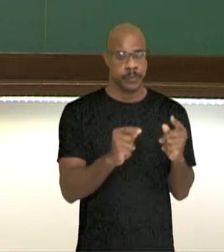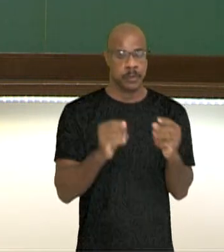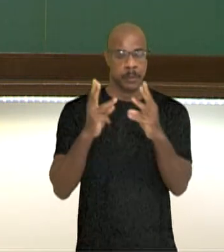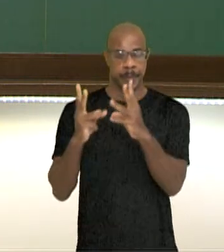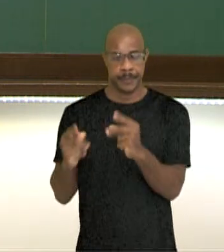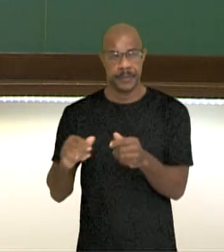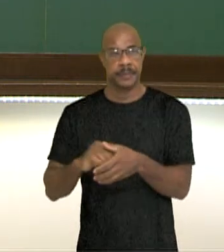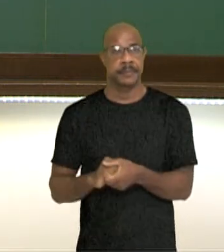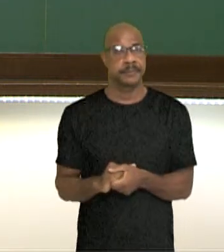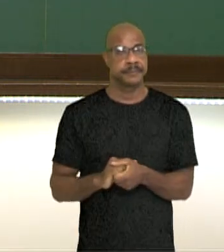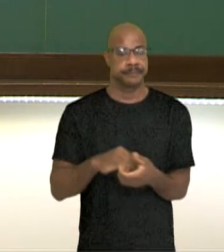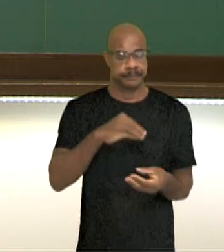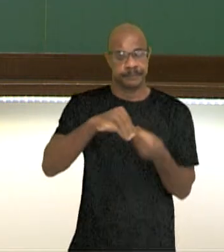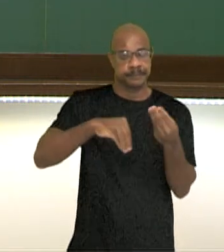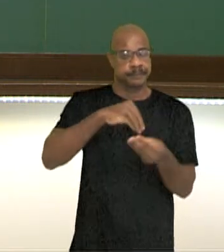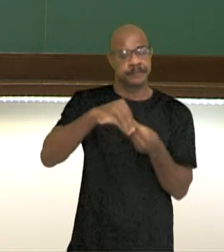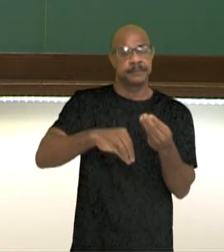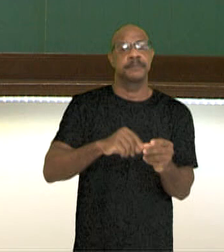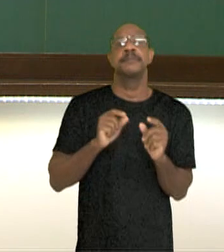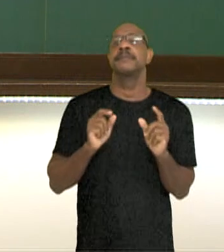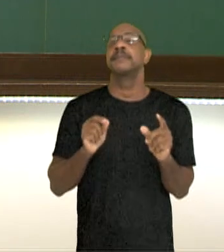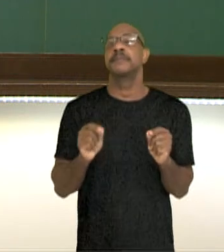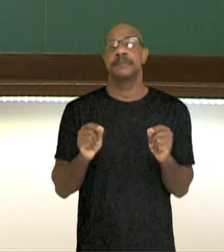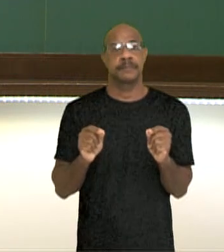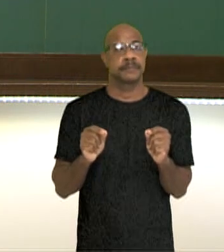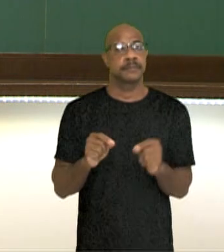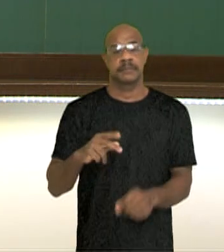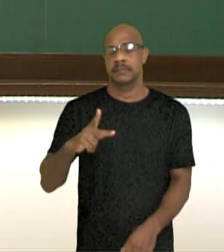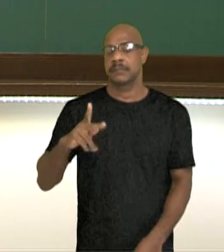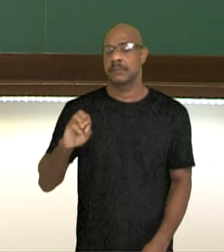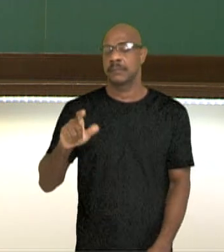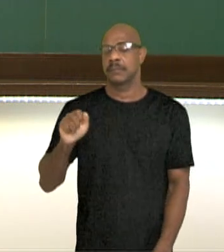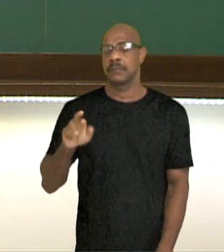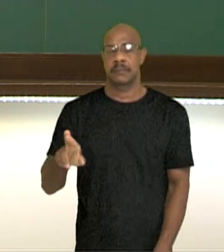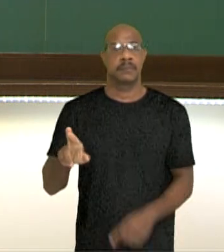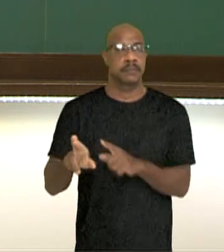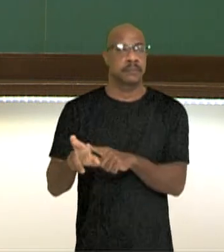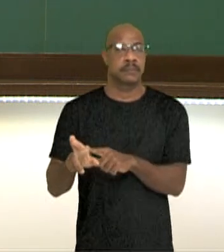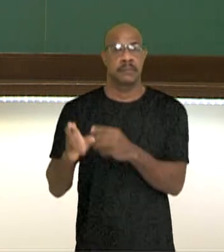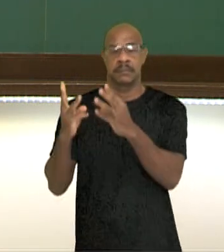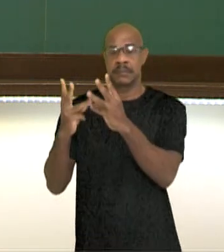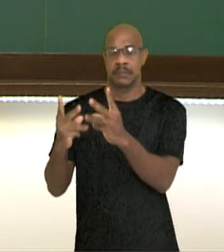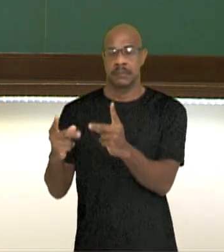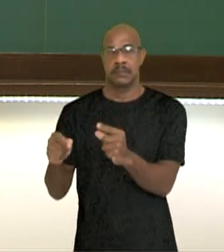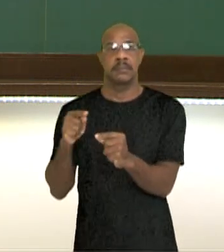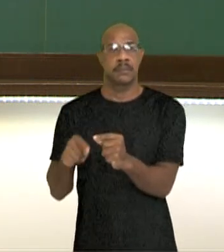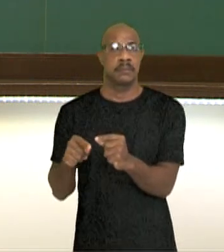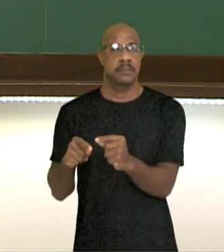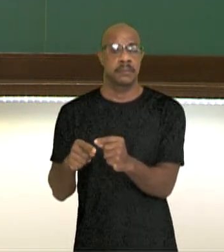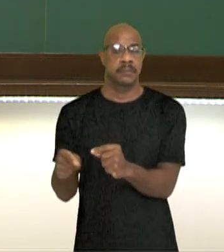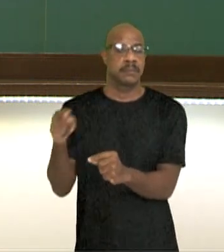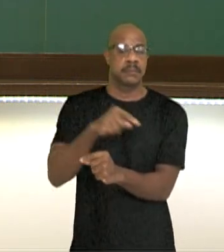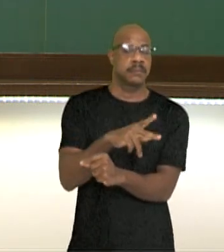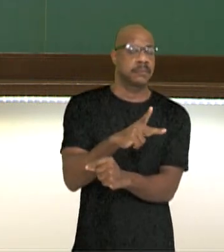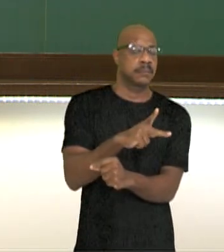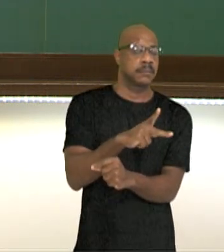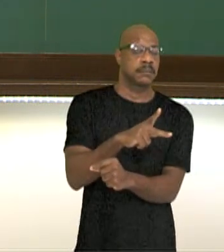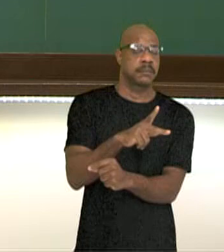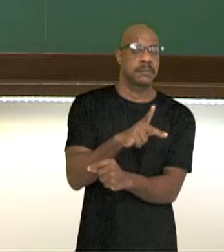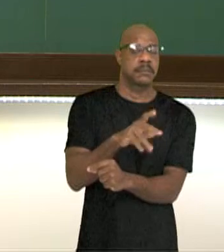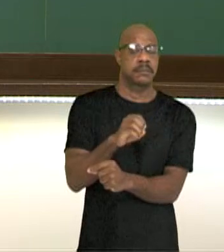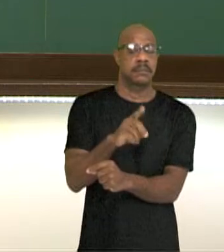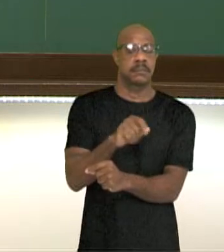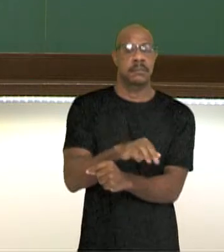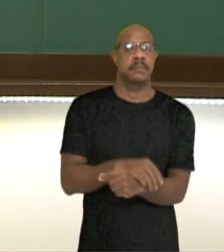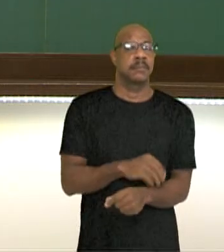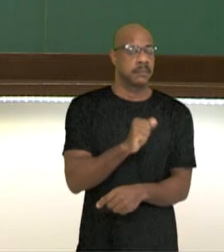semelhantes. Aquelas substâncias polar, tá? Vai dissolver substâncias polar.